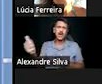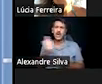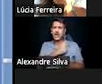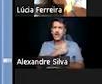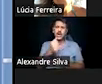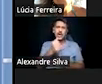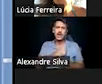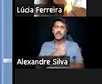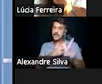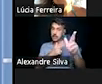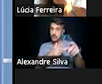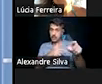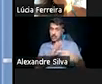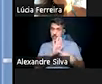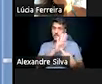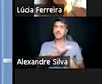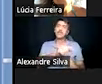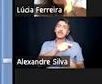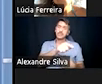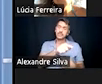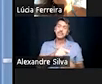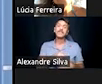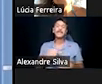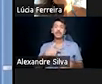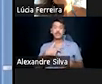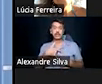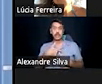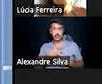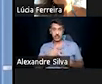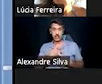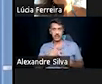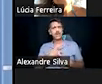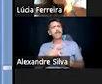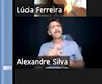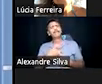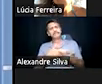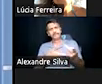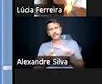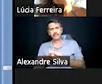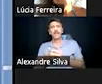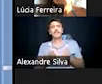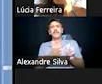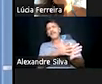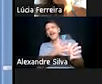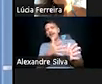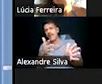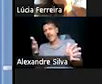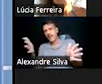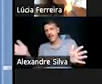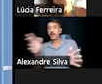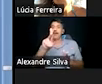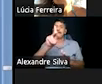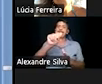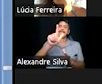como essas que estão mostradas aqui e que Getúlio Vargas viu. E, a partir daí, a paleontologia brasileira começou a ser